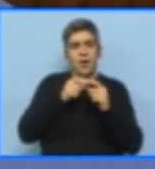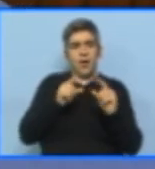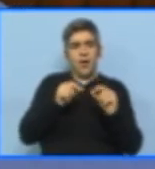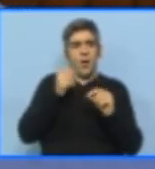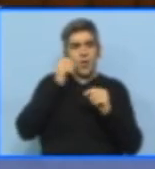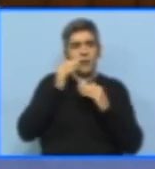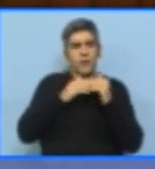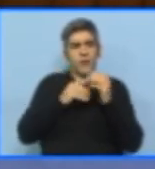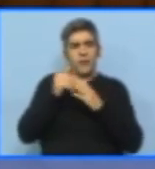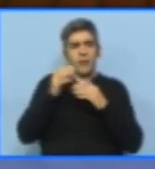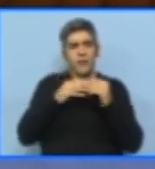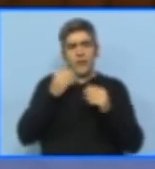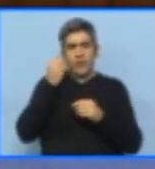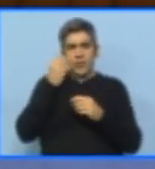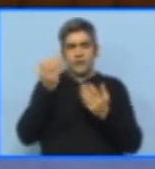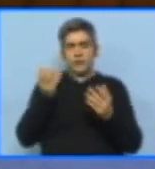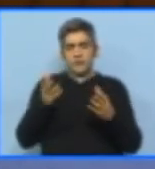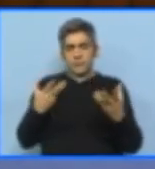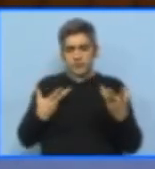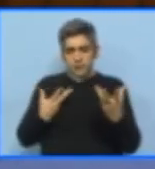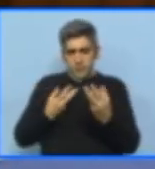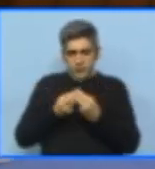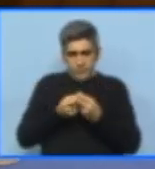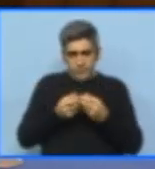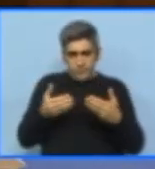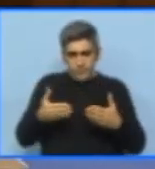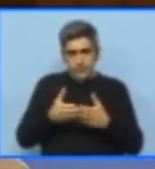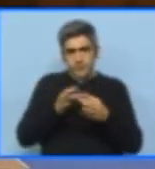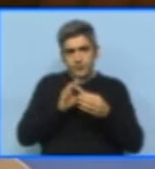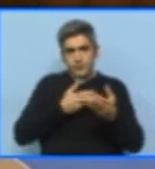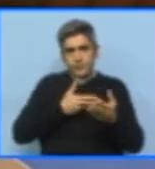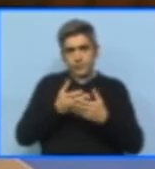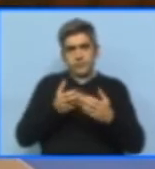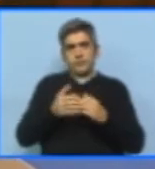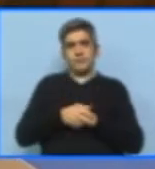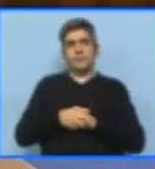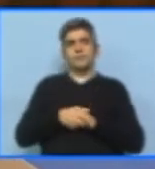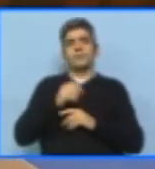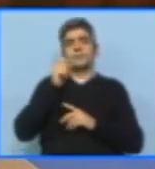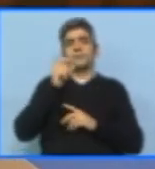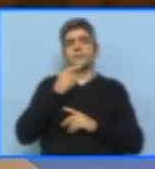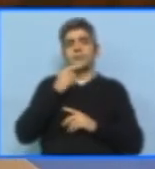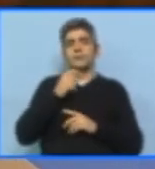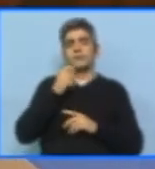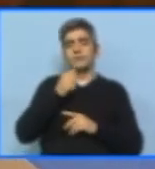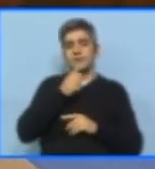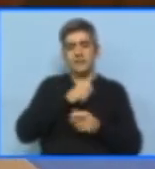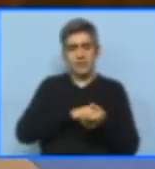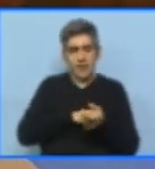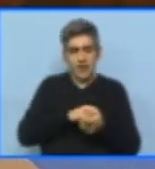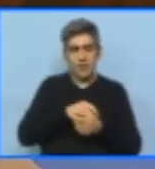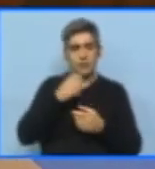se construiu isto? Como é que se estreitou esta relação? Pois, o Churchill, a certa altura, disse sangue, suor e lágrimas, não é? Falando da